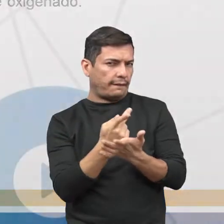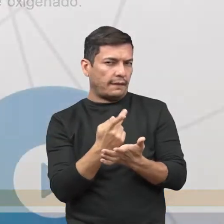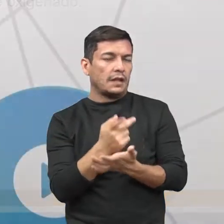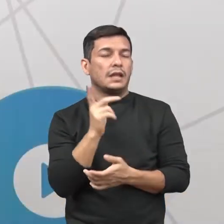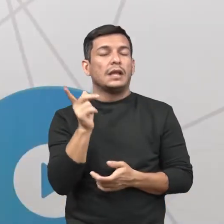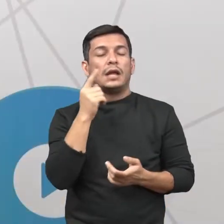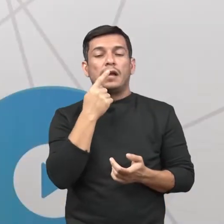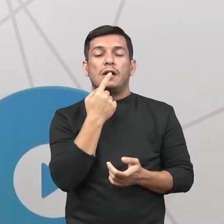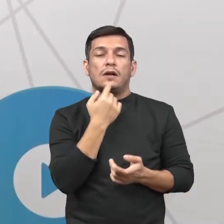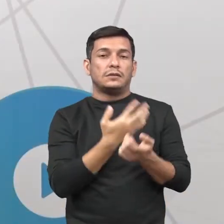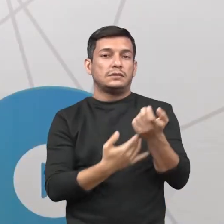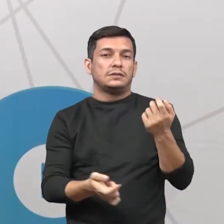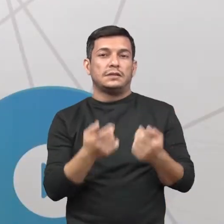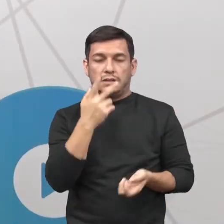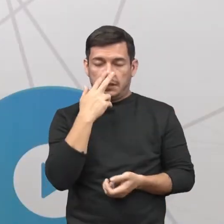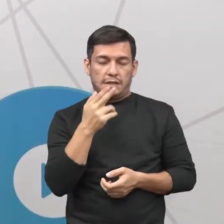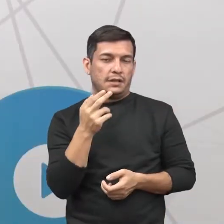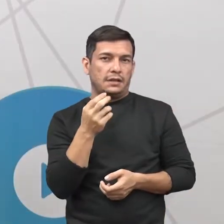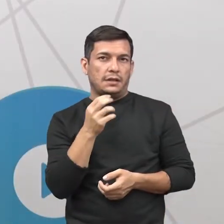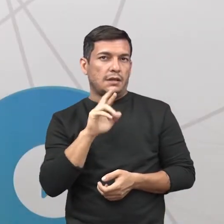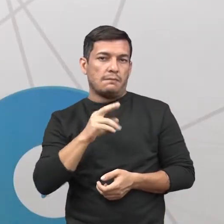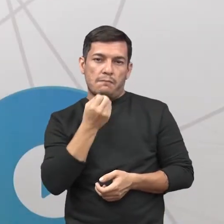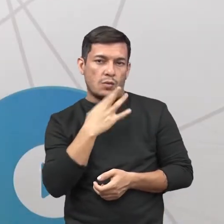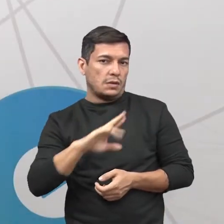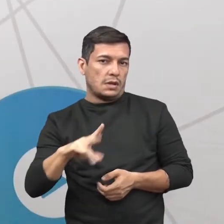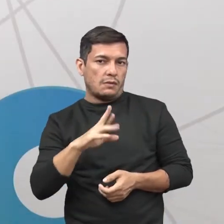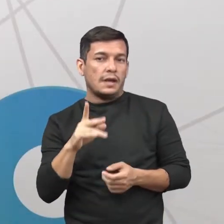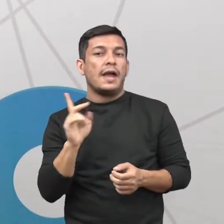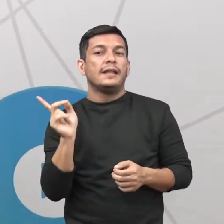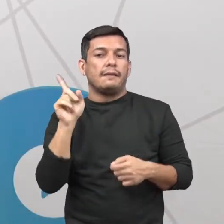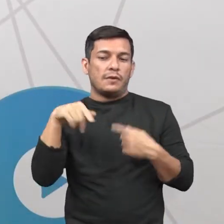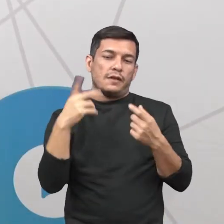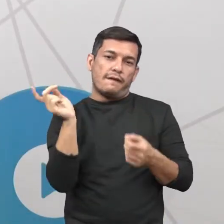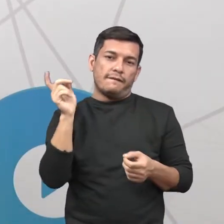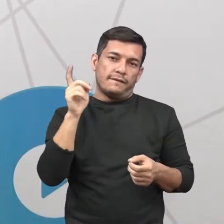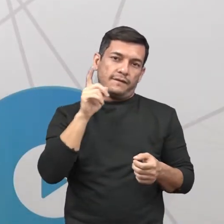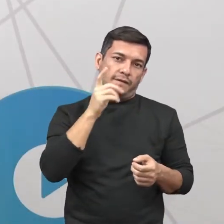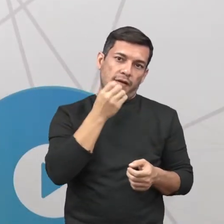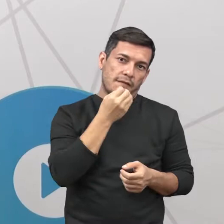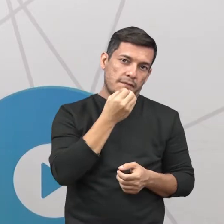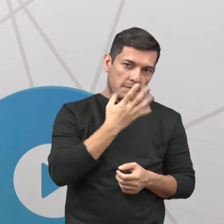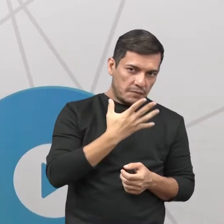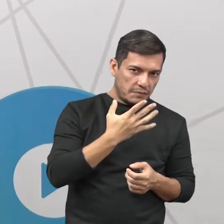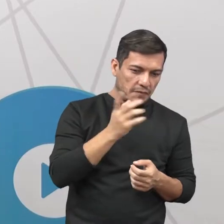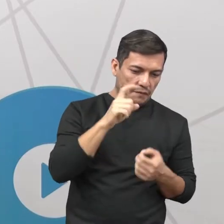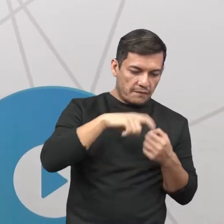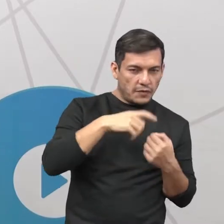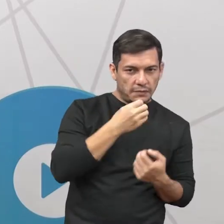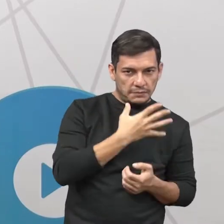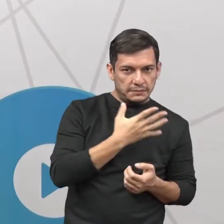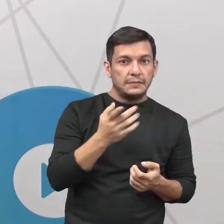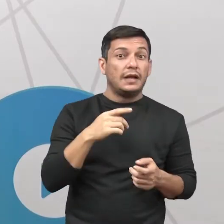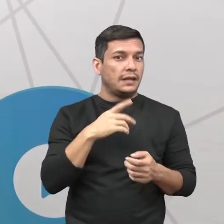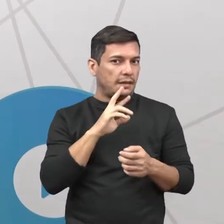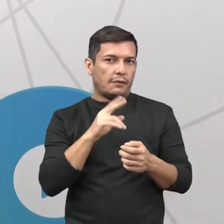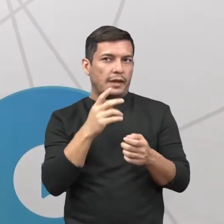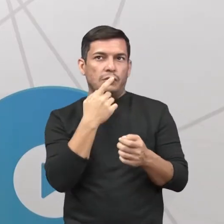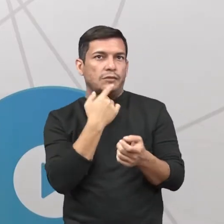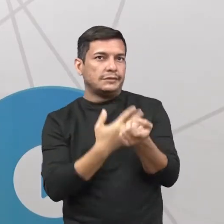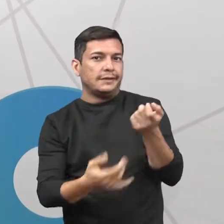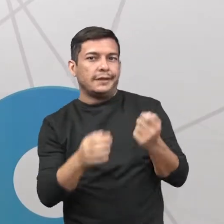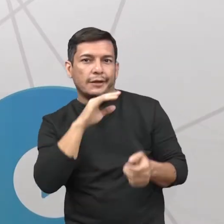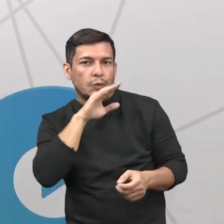É aquele sangue que já não presta e vai voltar a prestar. Isso não quer dizer que o sangue não preste, viu, gente? É só um